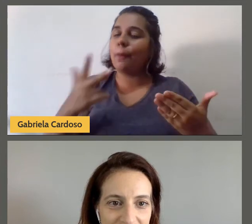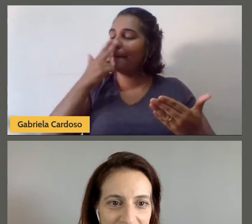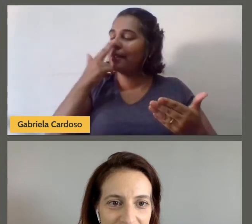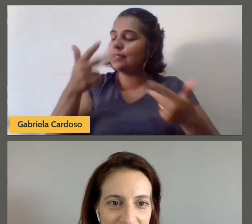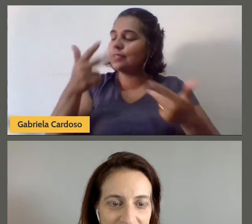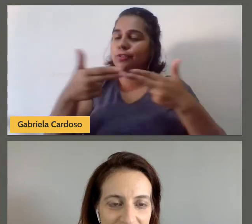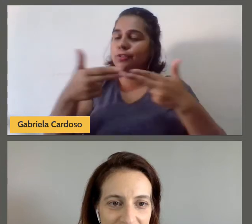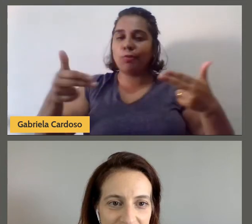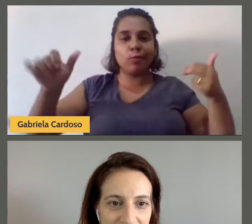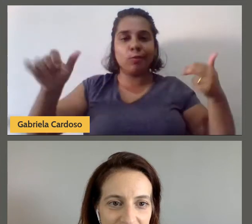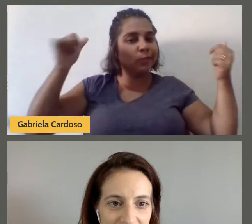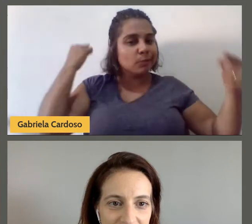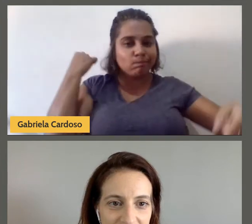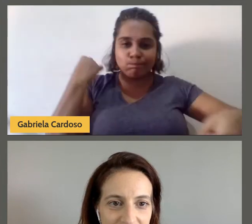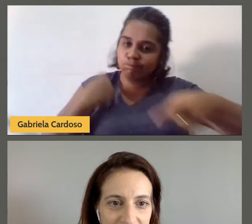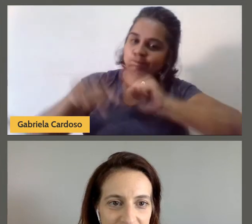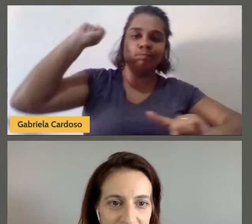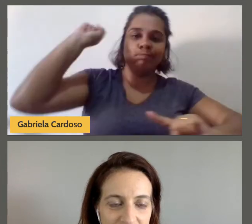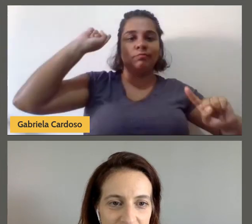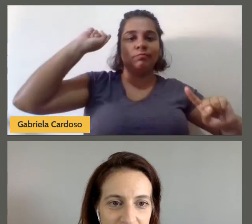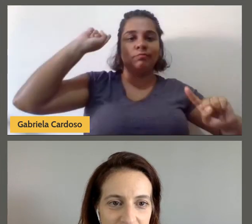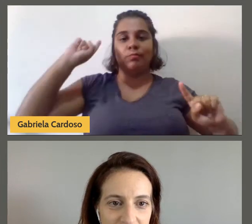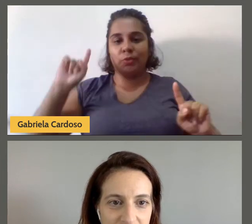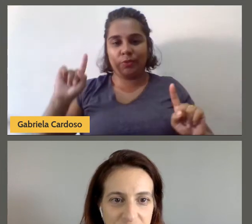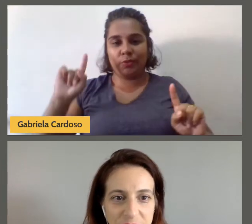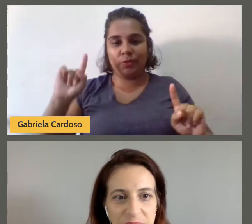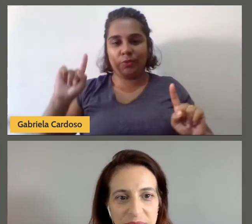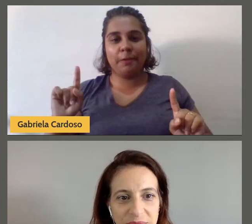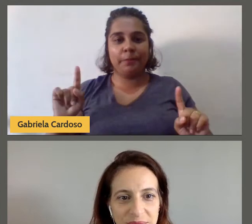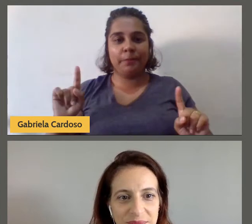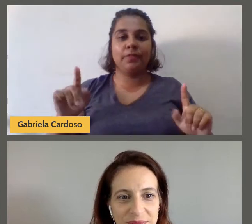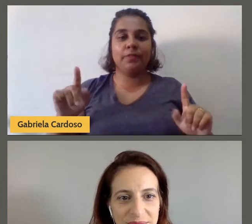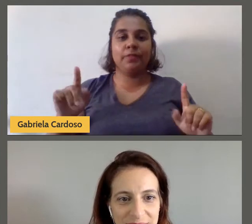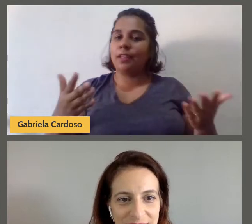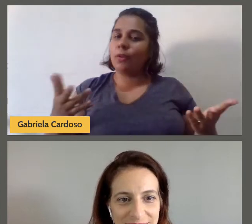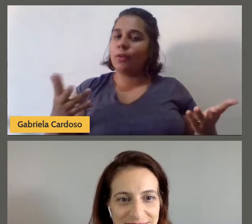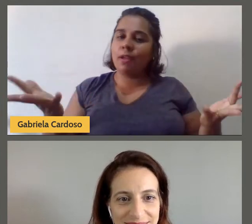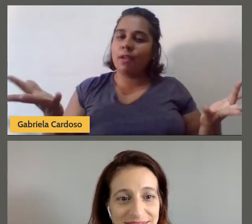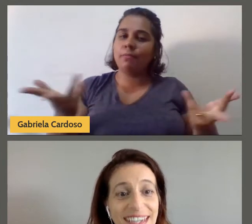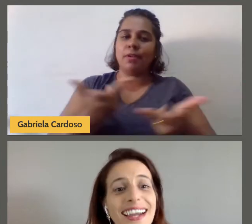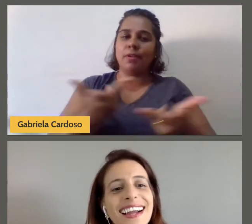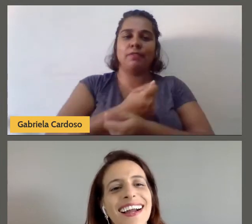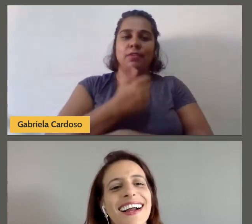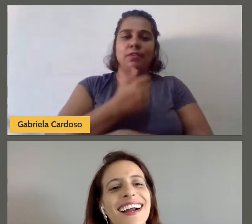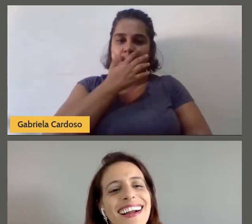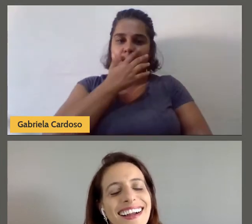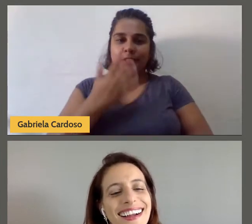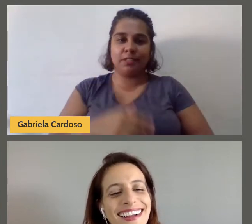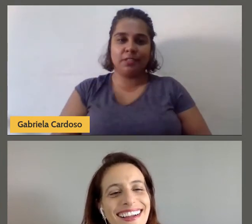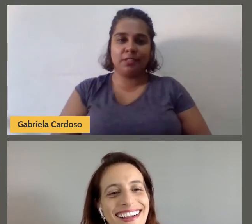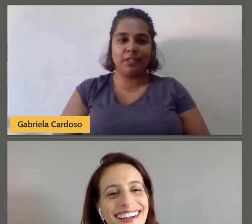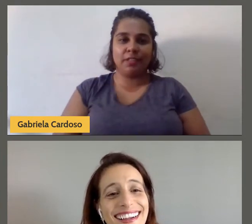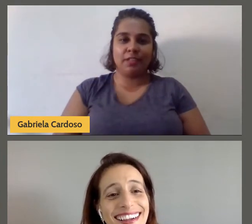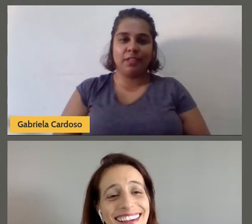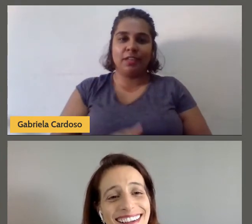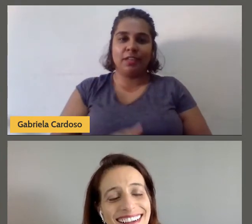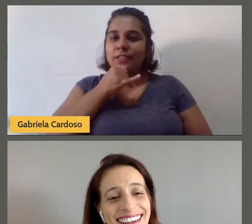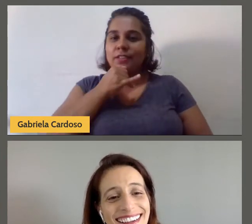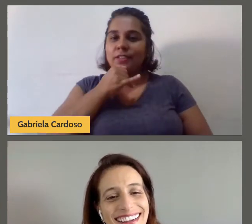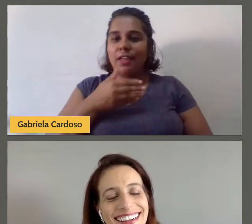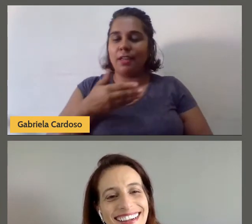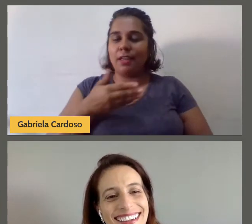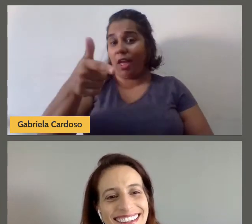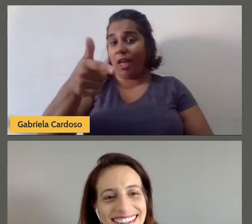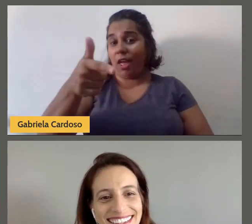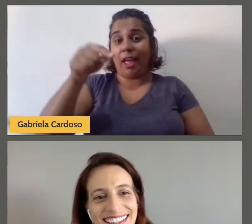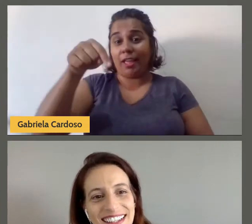lá, tipo, mudava como você encarava aquele. É muito foda. Aqui é HBO, pode falar palavrão, viu? Então, é muito foda, é muito foda.